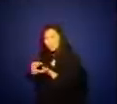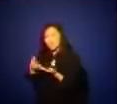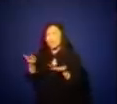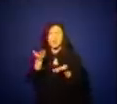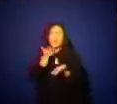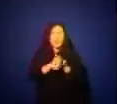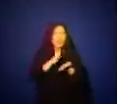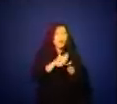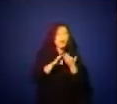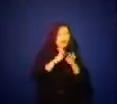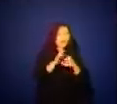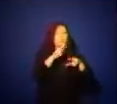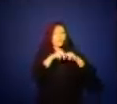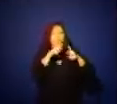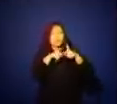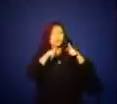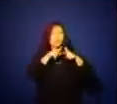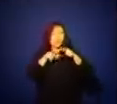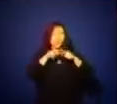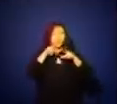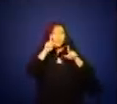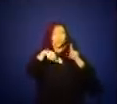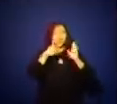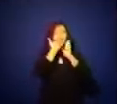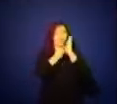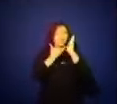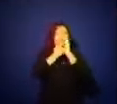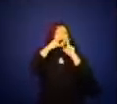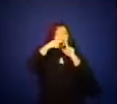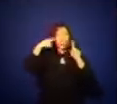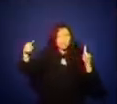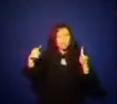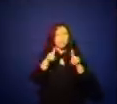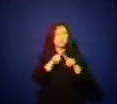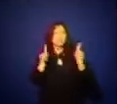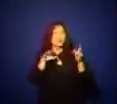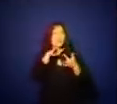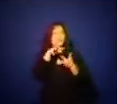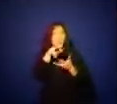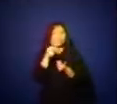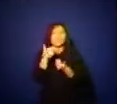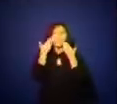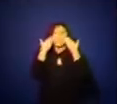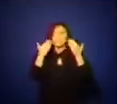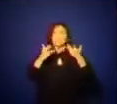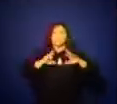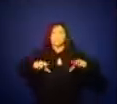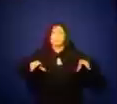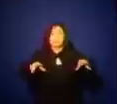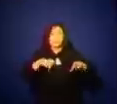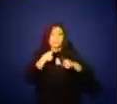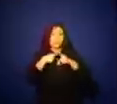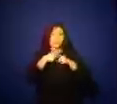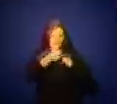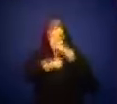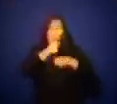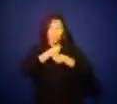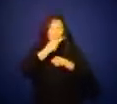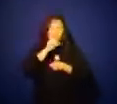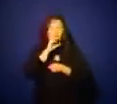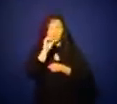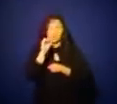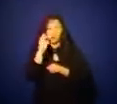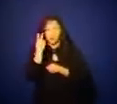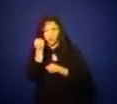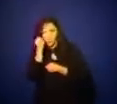direção no momento onde o mundo tá provando um pouco do contrário depois da grande crise financeira de 2008 onde você